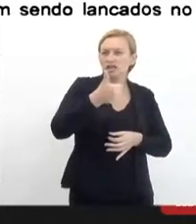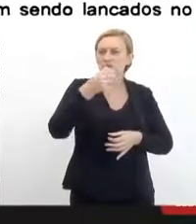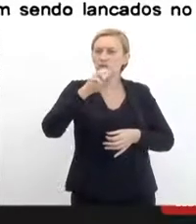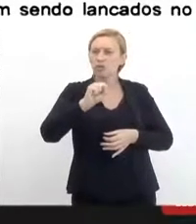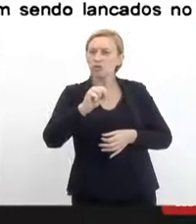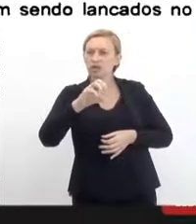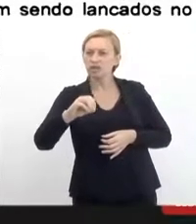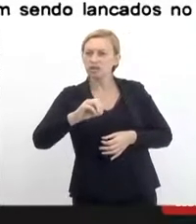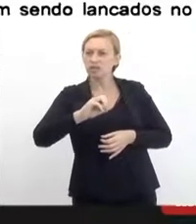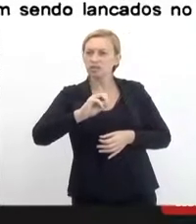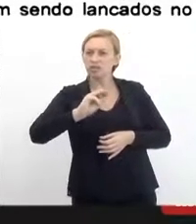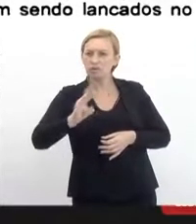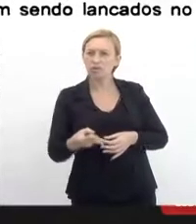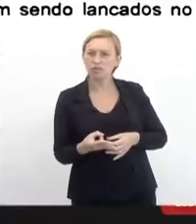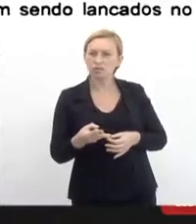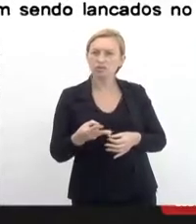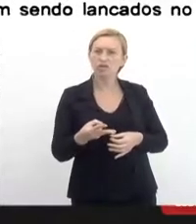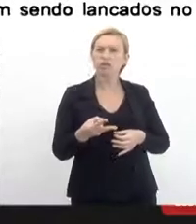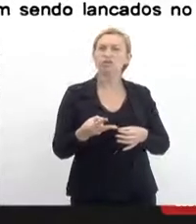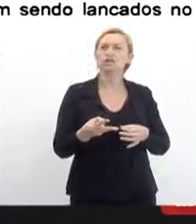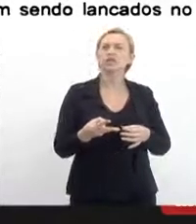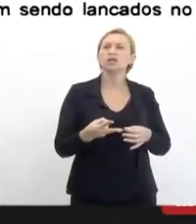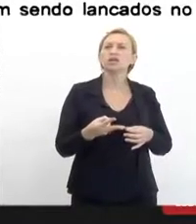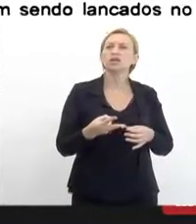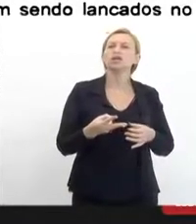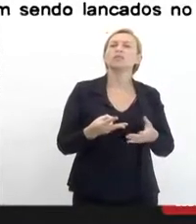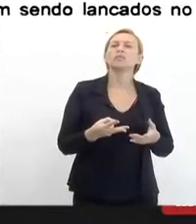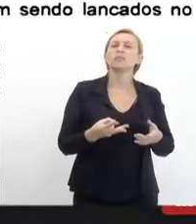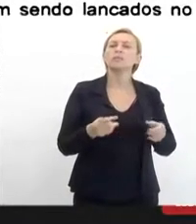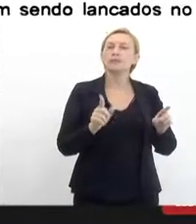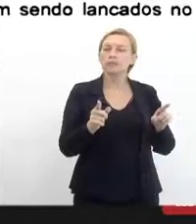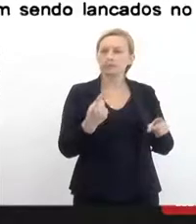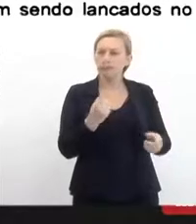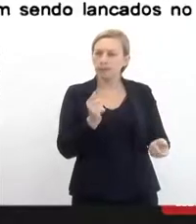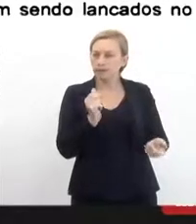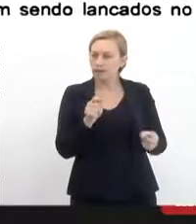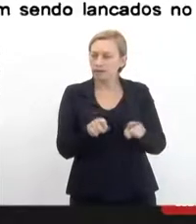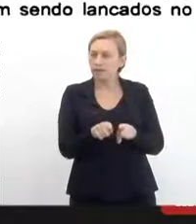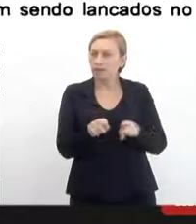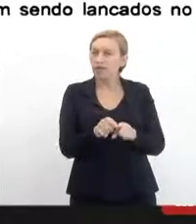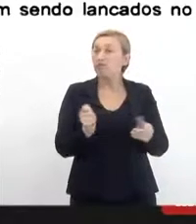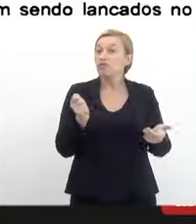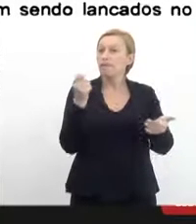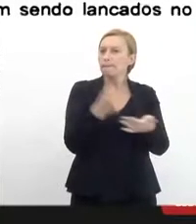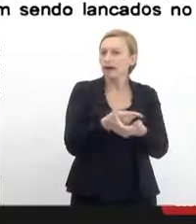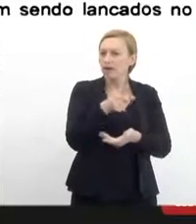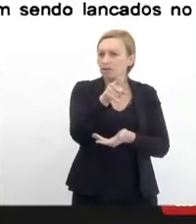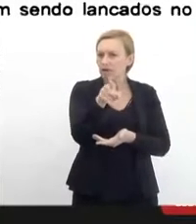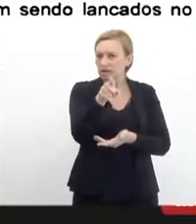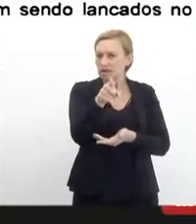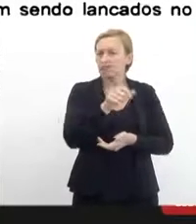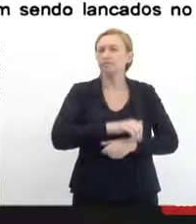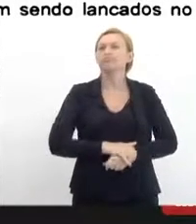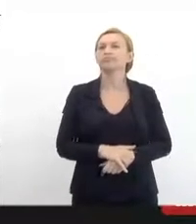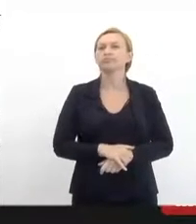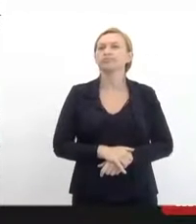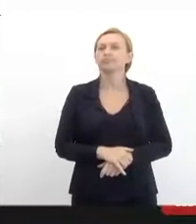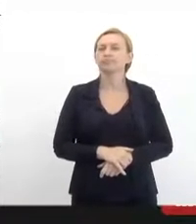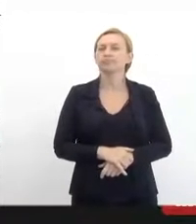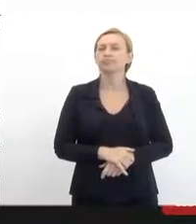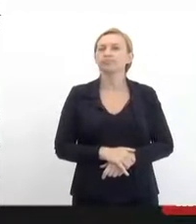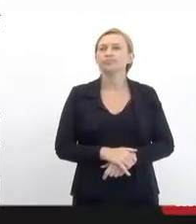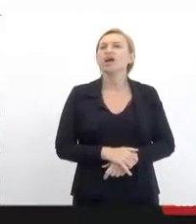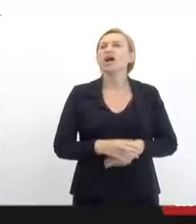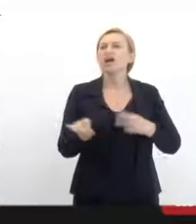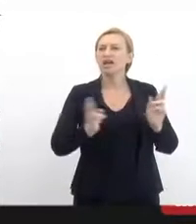lavrado pelo Carlos Fortunato e pela Luísa Ross, também foi pago esse auto.